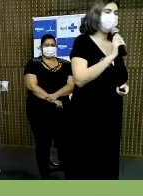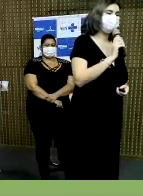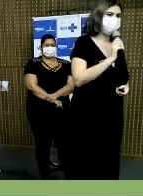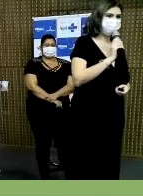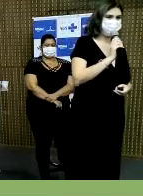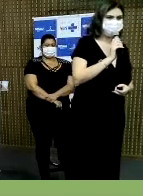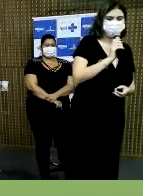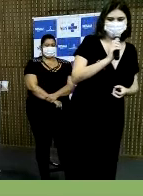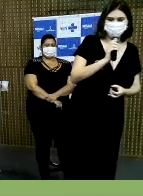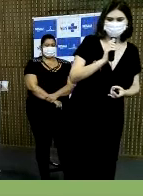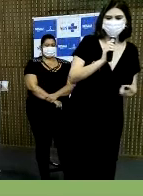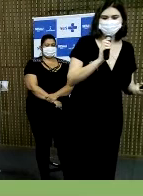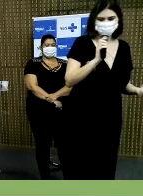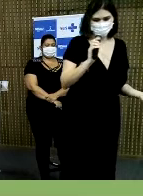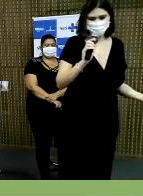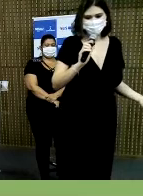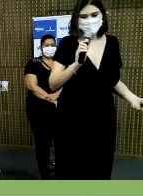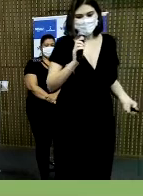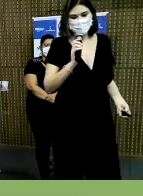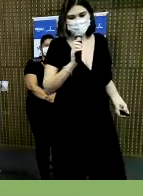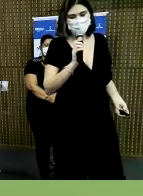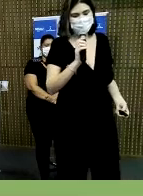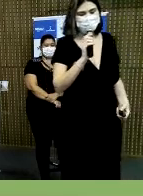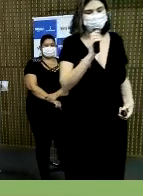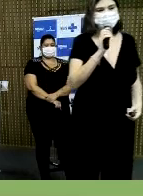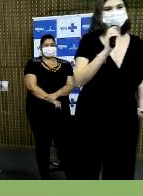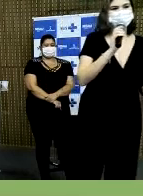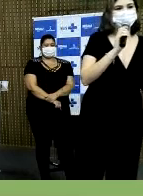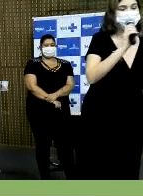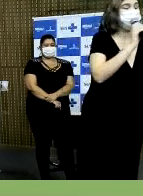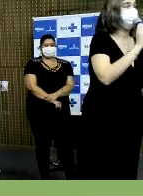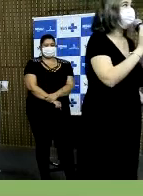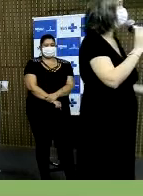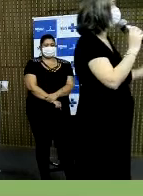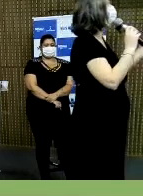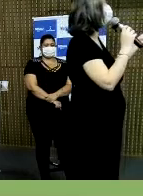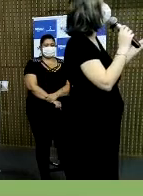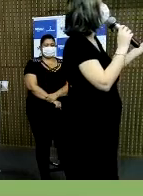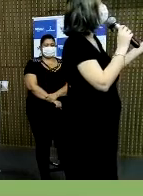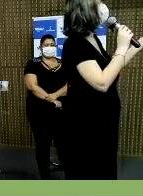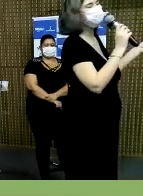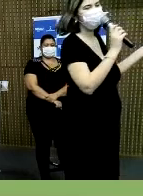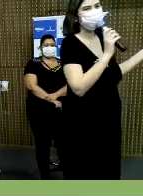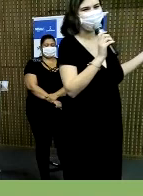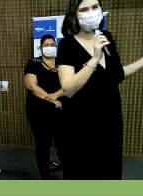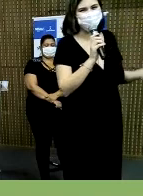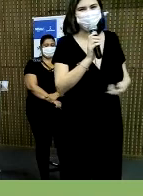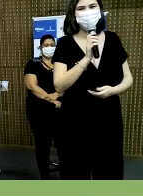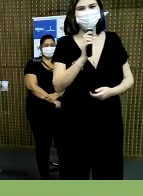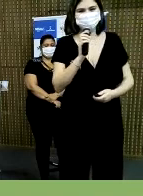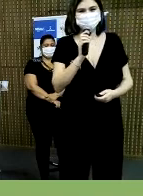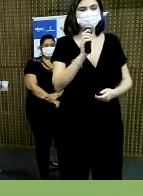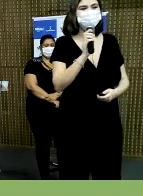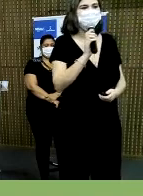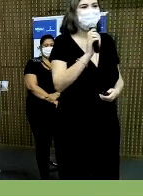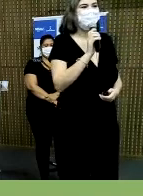Em relação à atenção à saúde nutricional, nós tivemos este número extremamente baixo nos